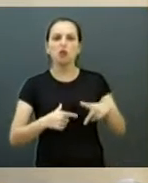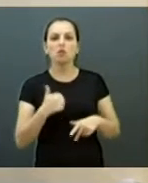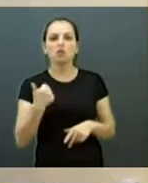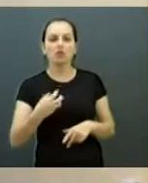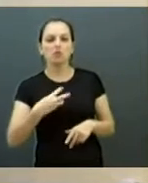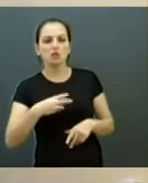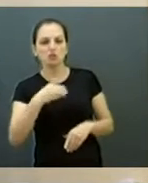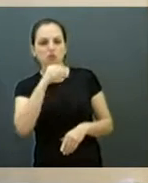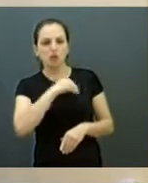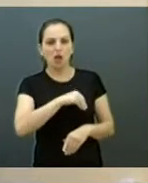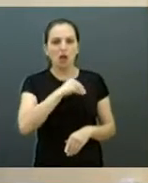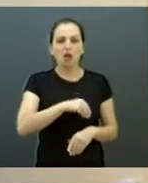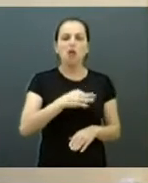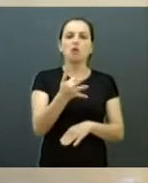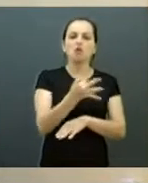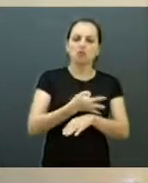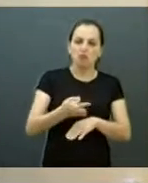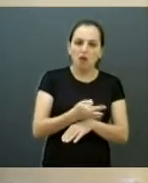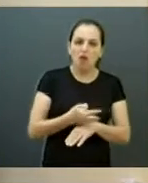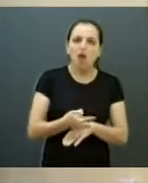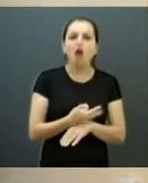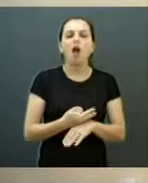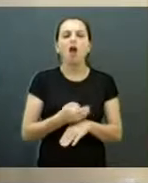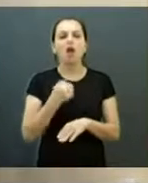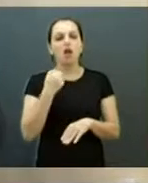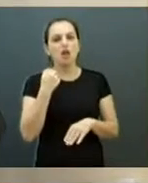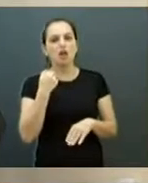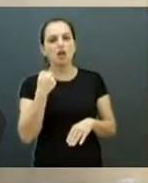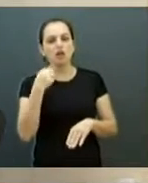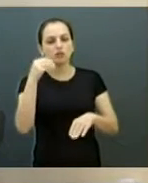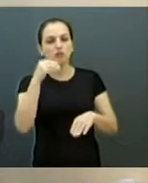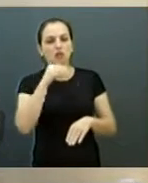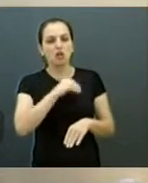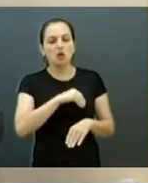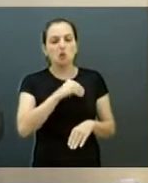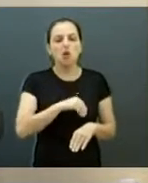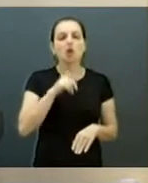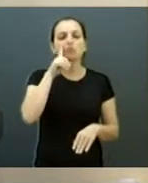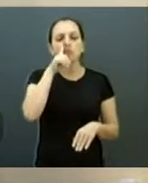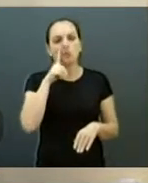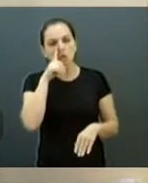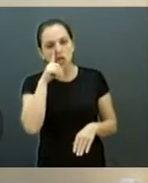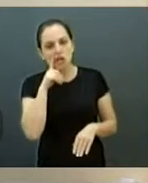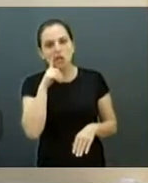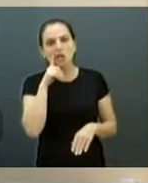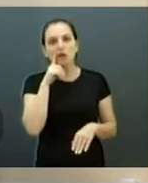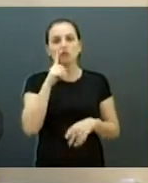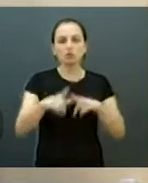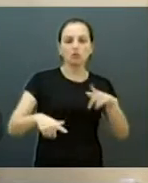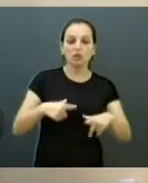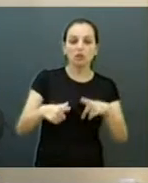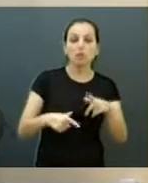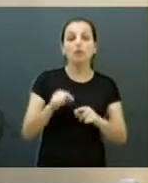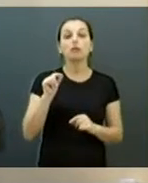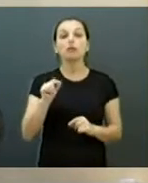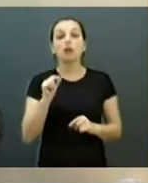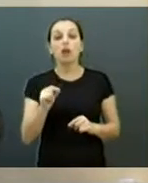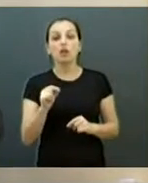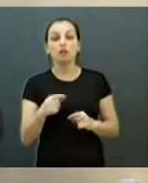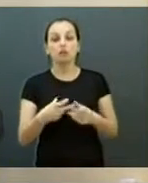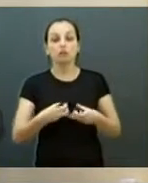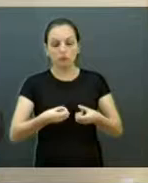férias prêmio à sua idade e adicional de risco tudo e aí tite